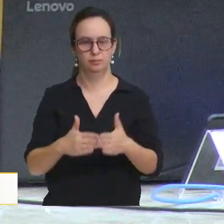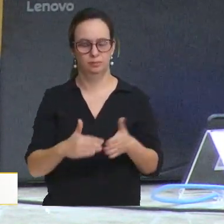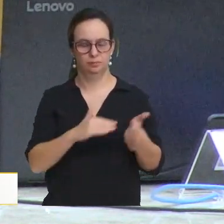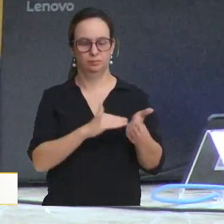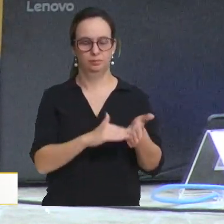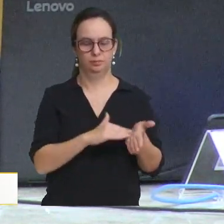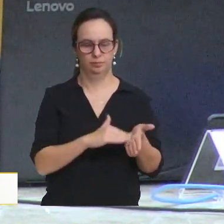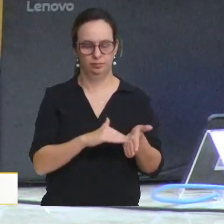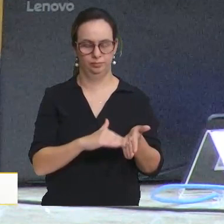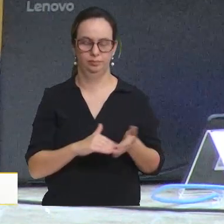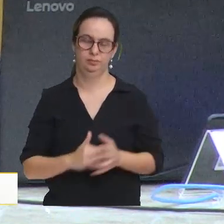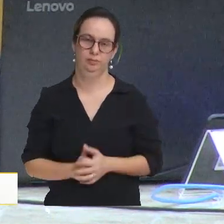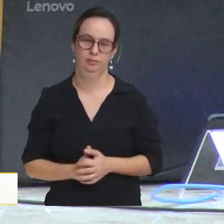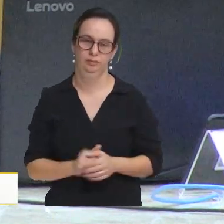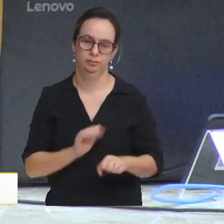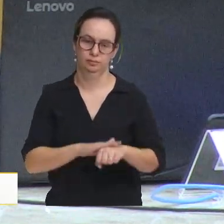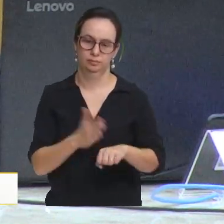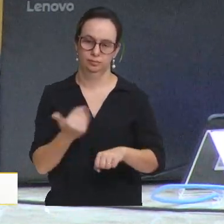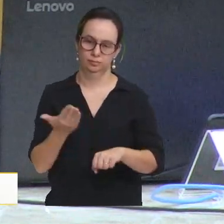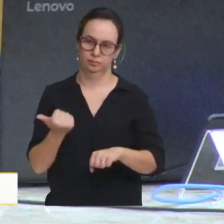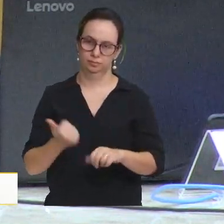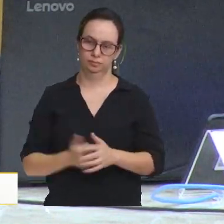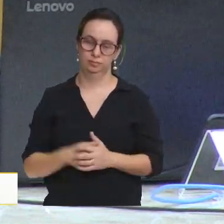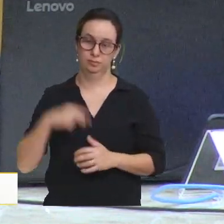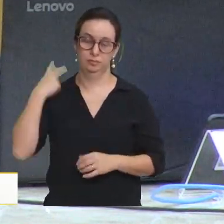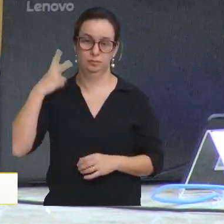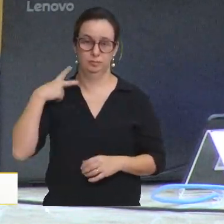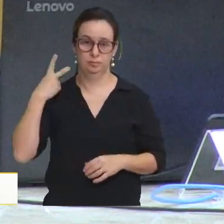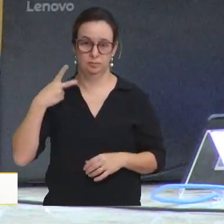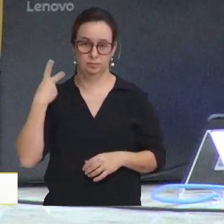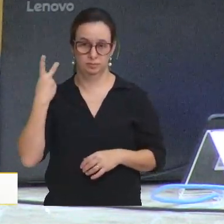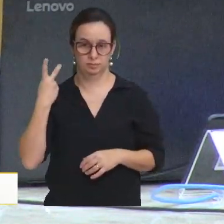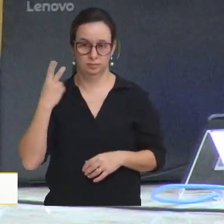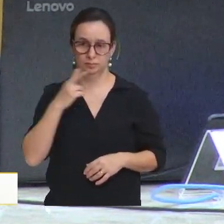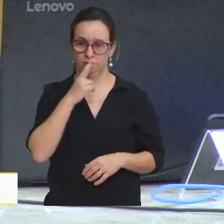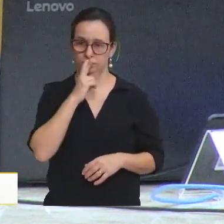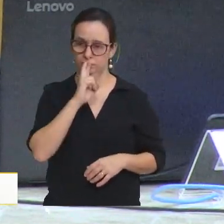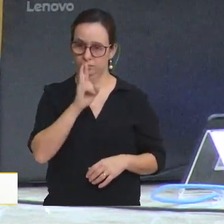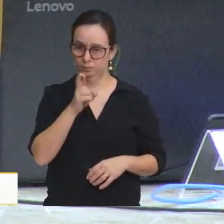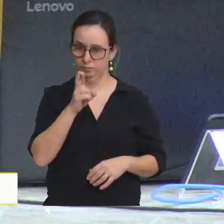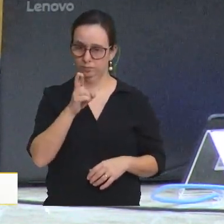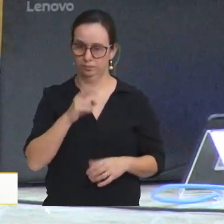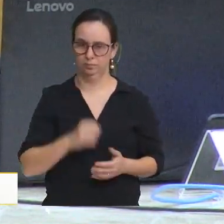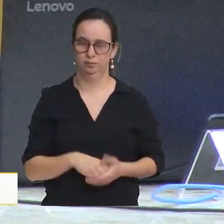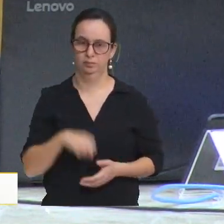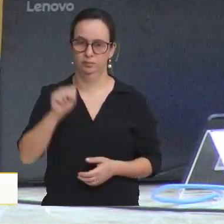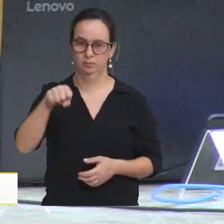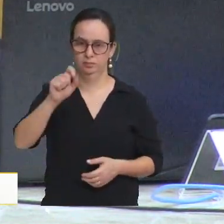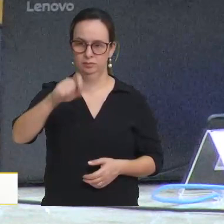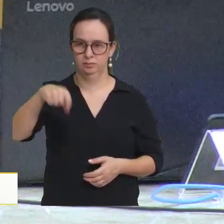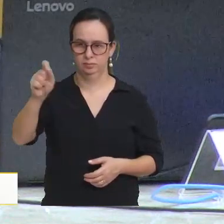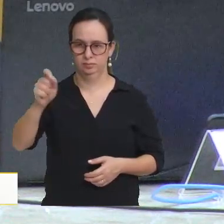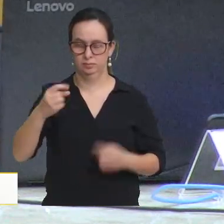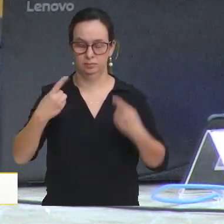proceda à chamada de votação. Os vereadores que forem favoráveis à aprovação do projeto respondam sim, os contrários respondam não.